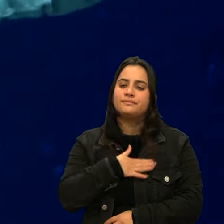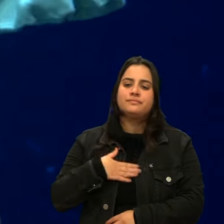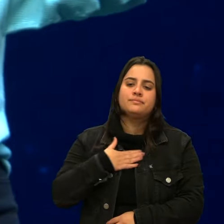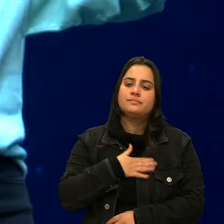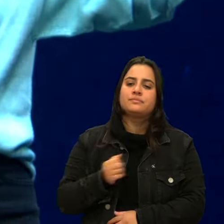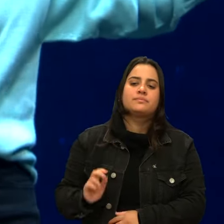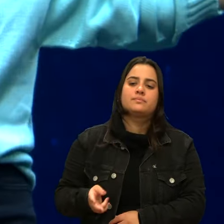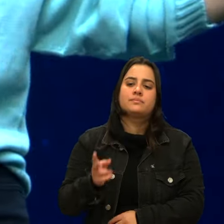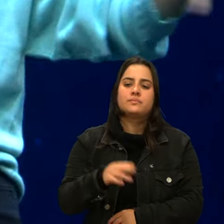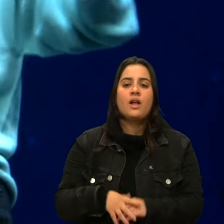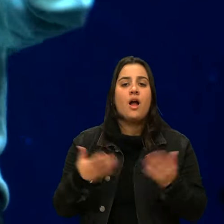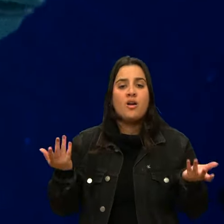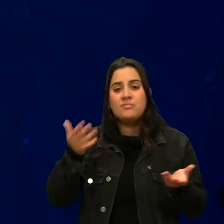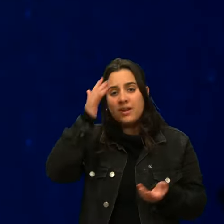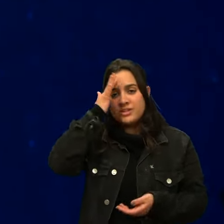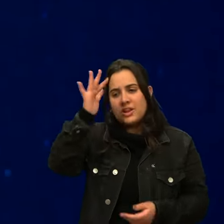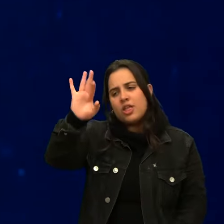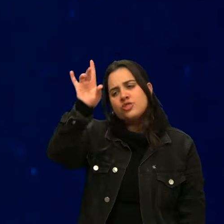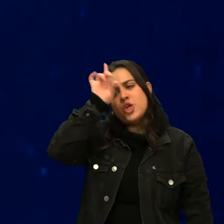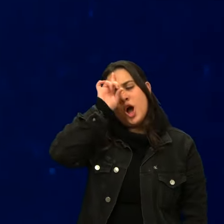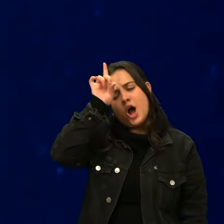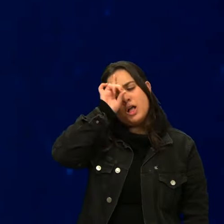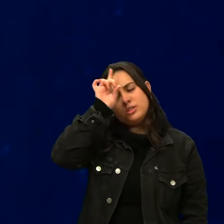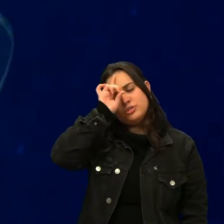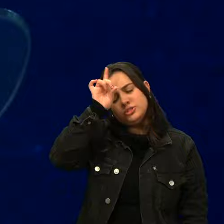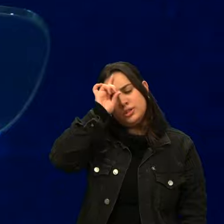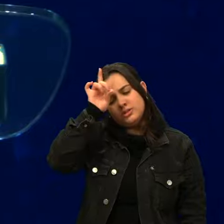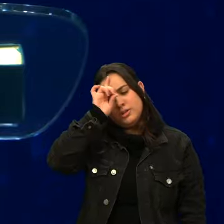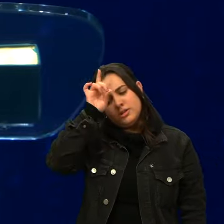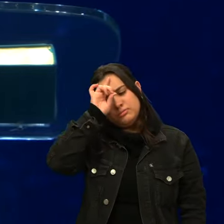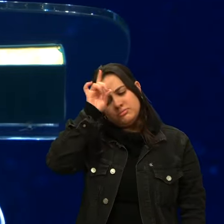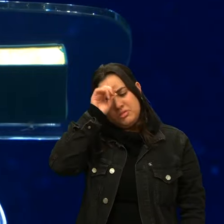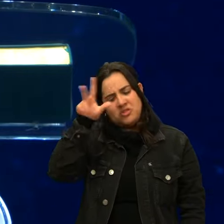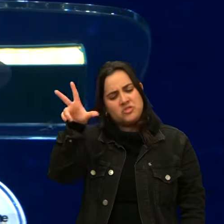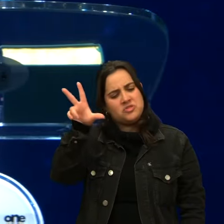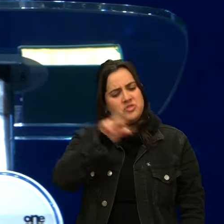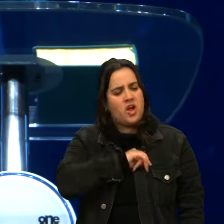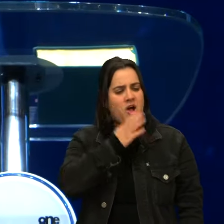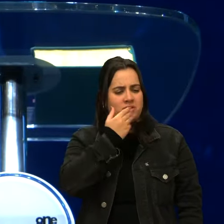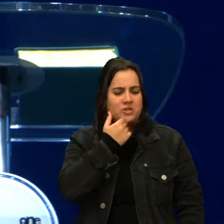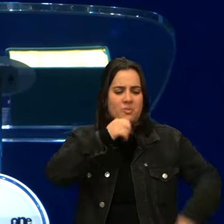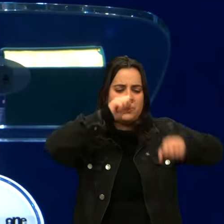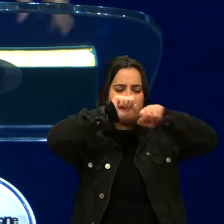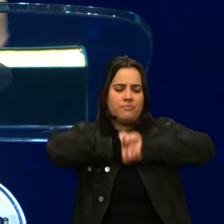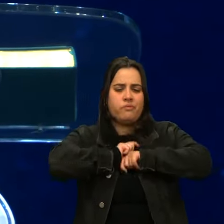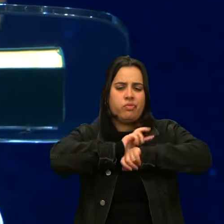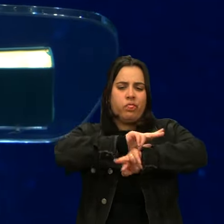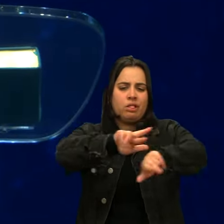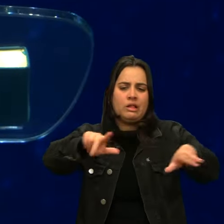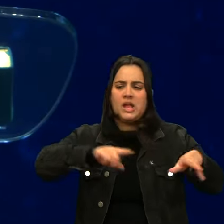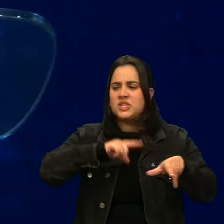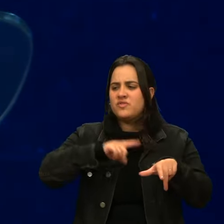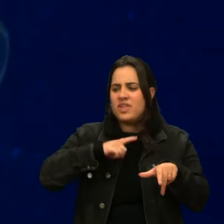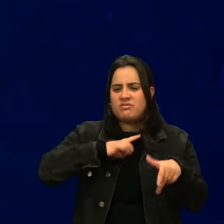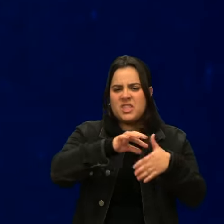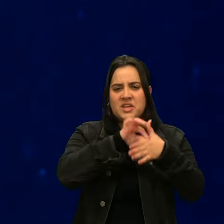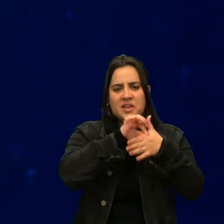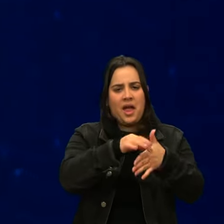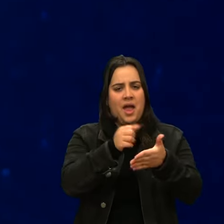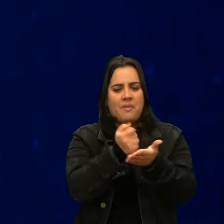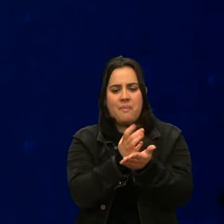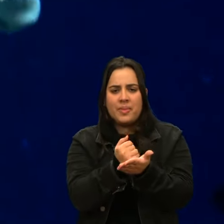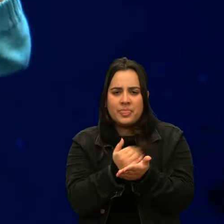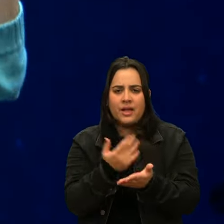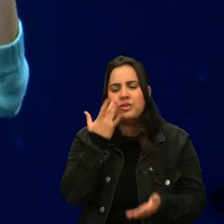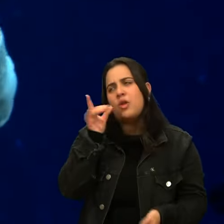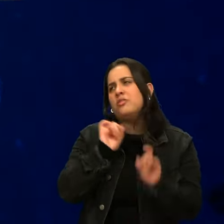todos os dias aquele banquete. Eu fico imaginando, devia ter tudo que é tipo de comida. Devia ter carne, devia ter batata, devia ter... Eu não sei o que eles